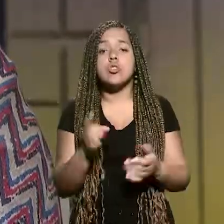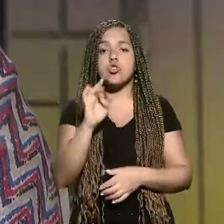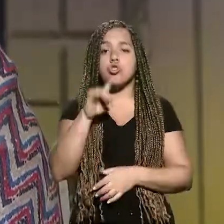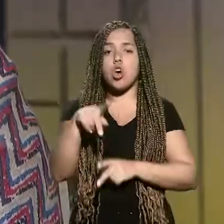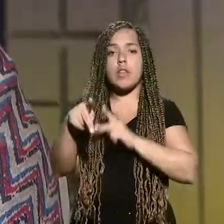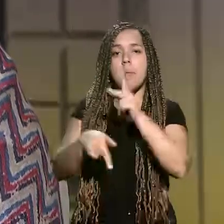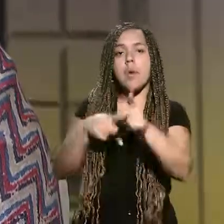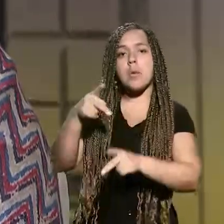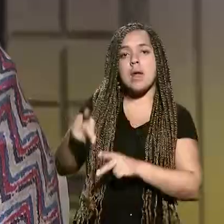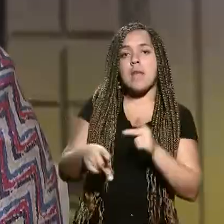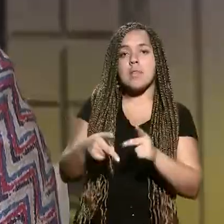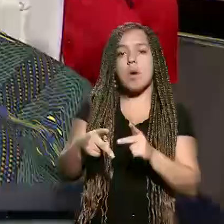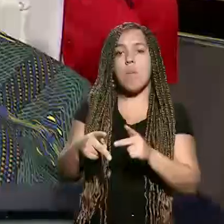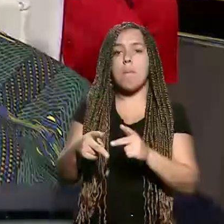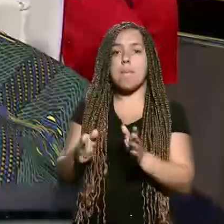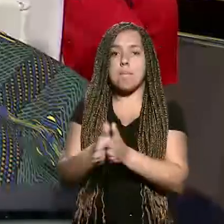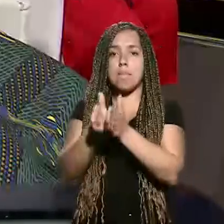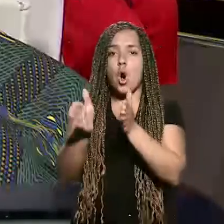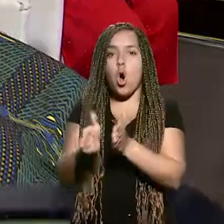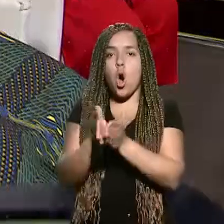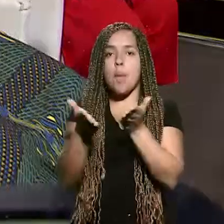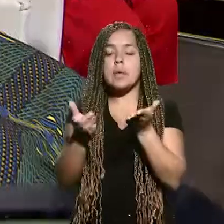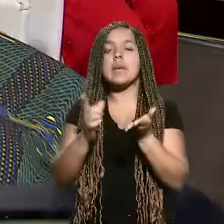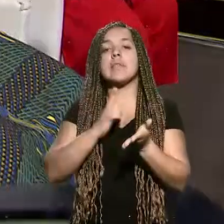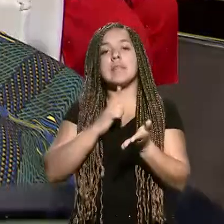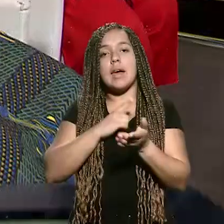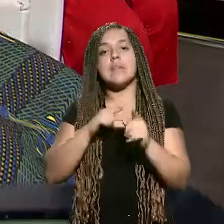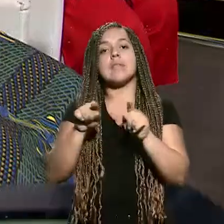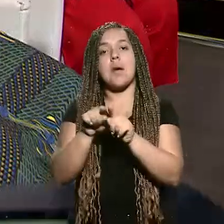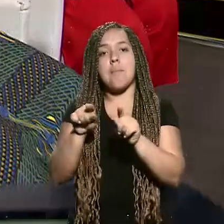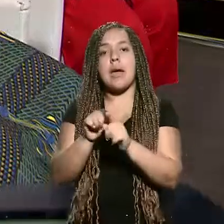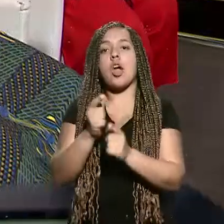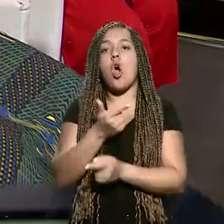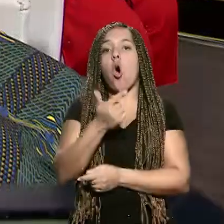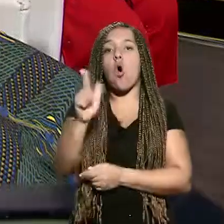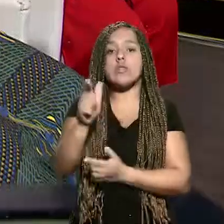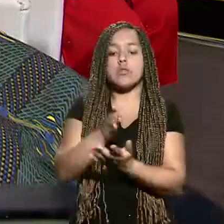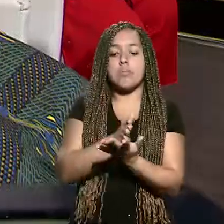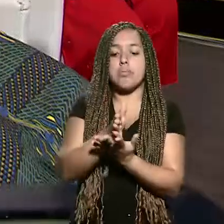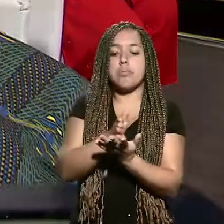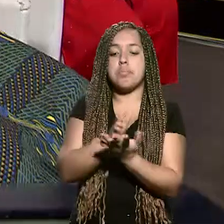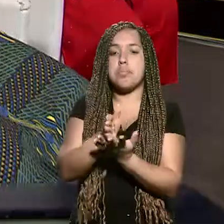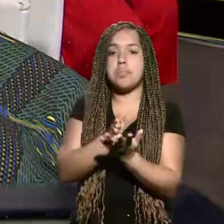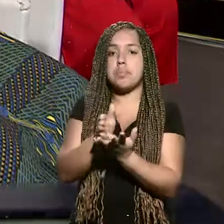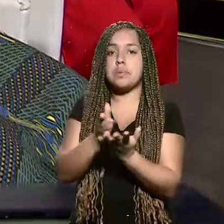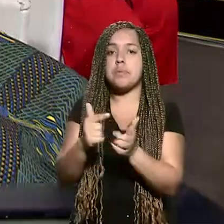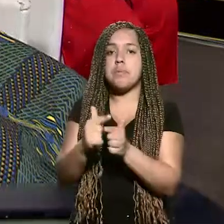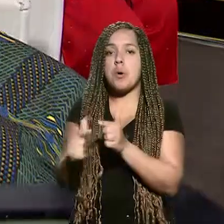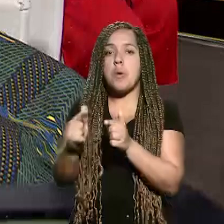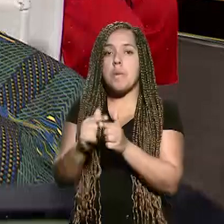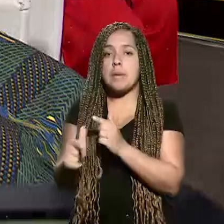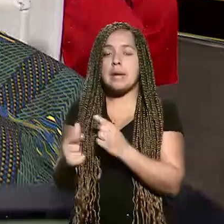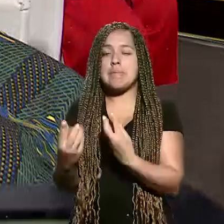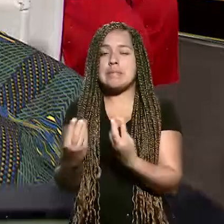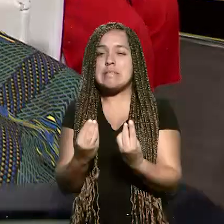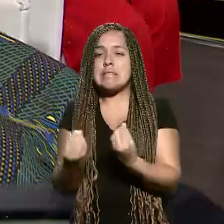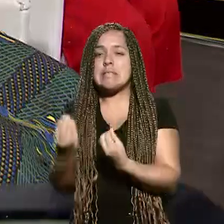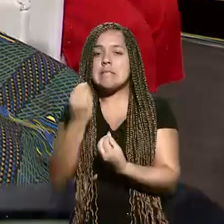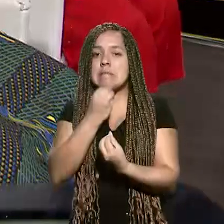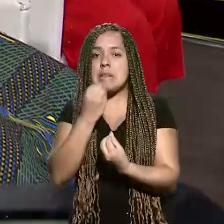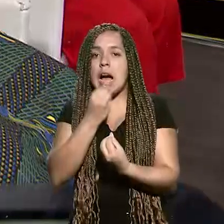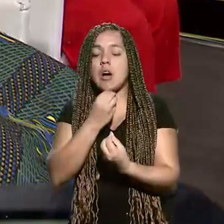não só para a população que é mais vulnerável, não é isso? Porque tem outras camadas aí